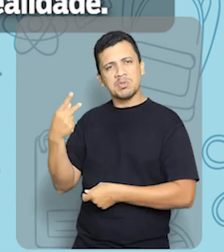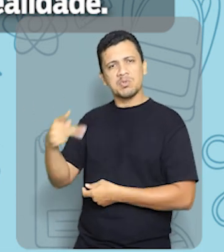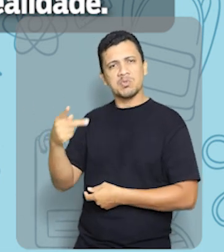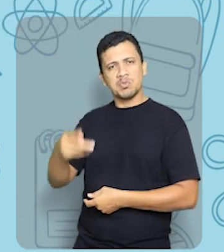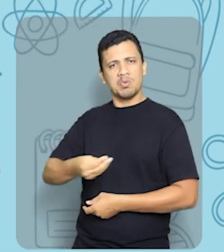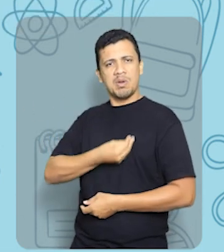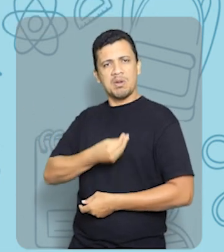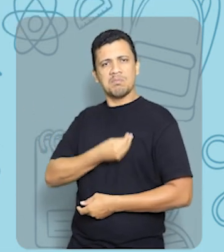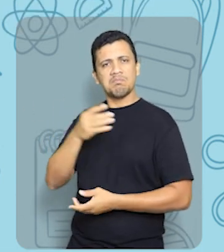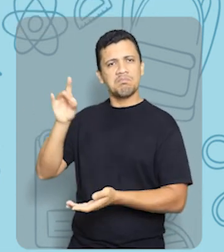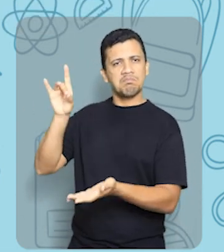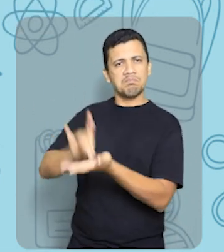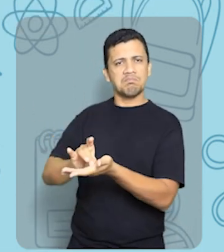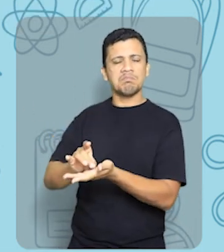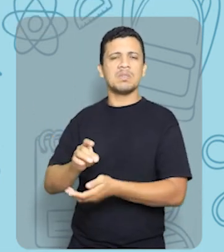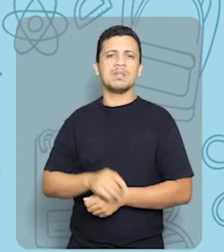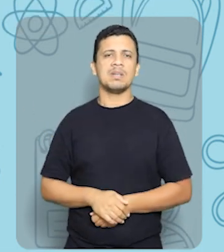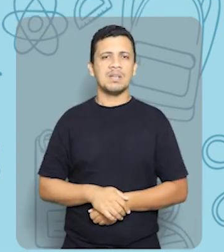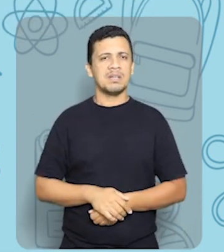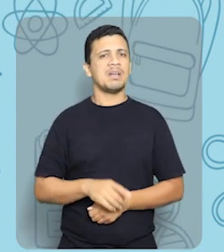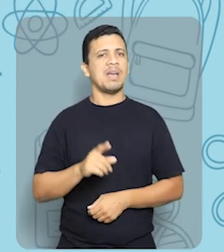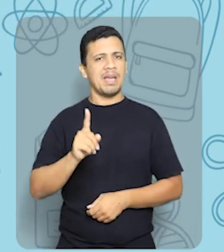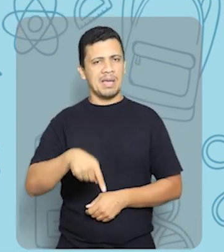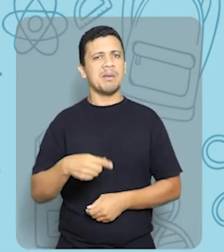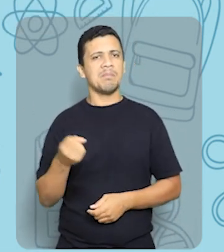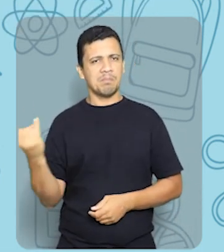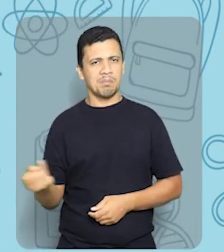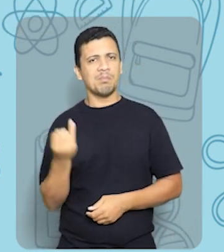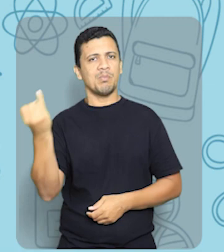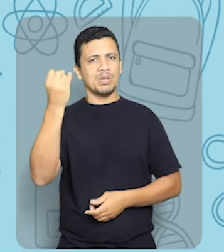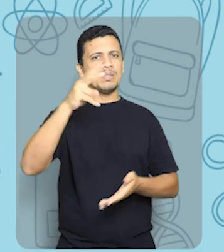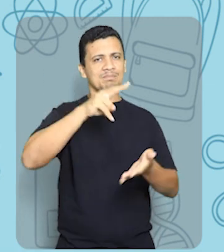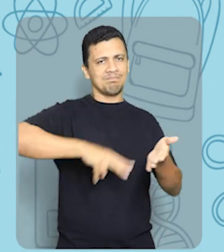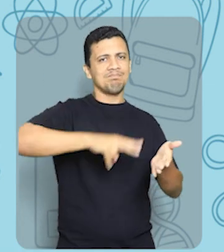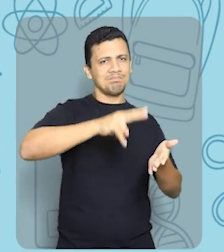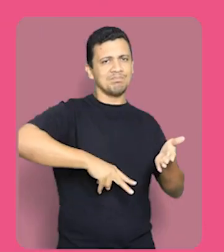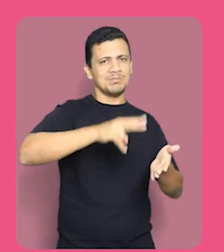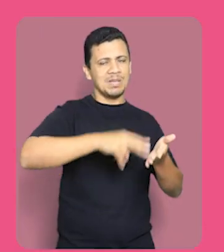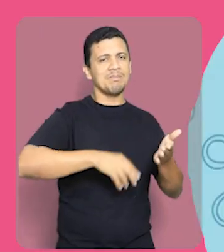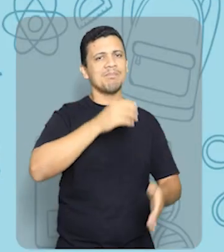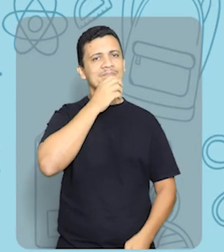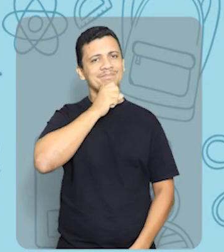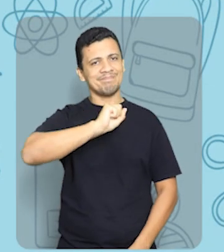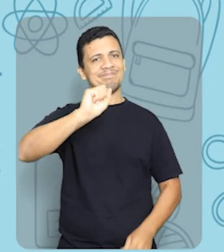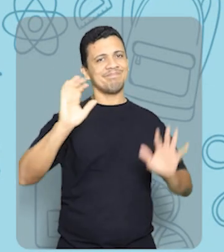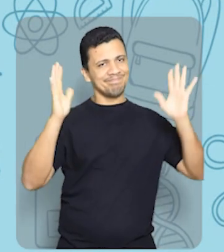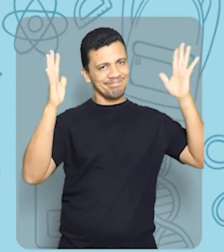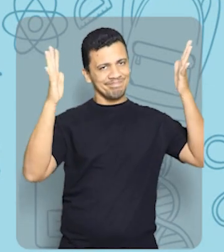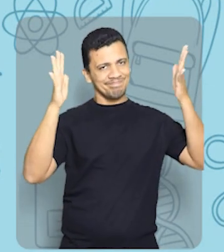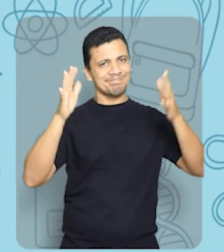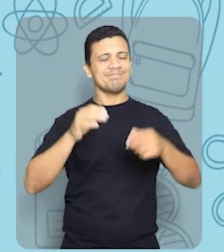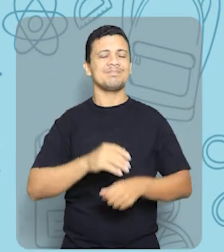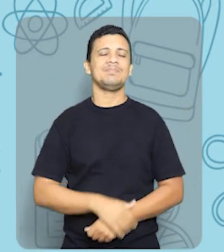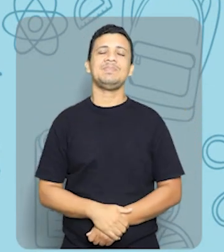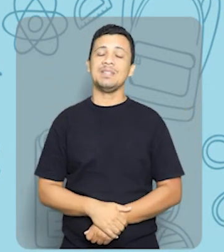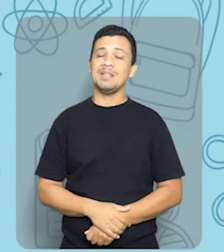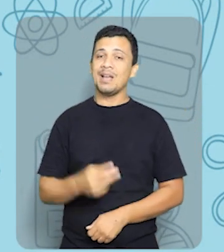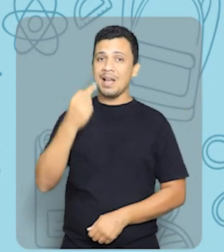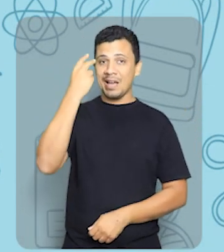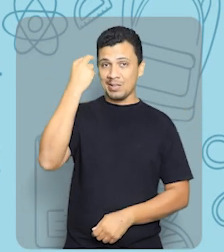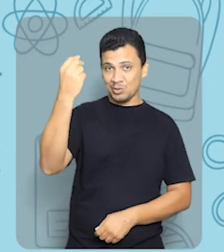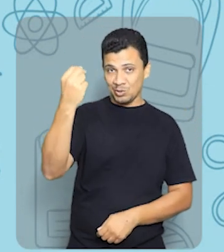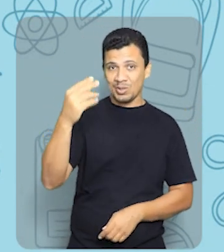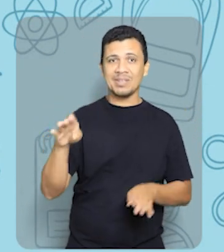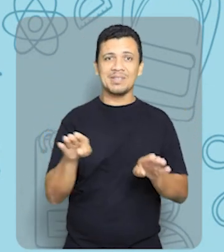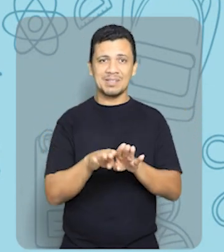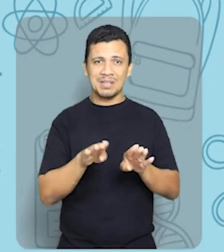realidade. Segue sendo o atual e necessário. Viva Paulo Freire! Mas essa história também é escrita